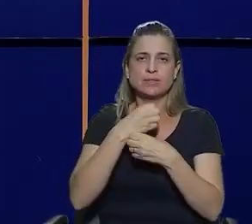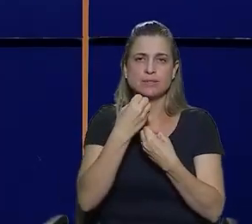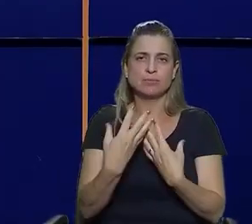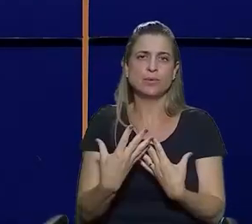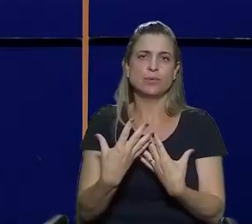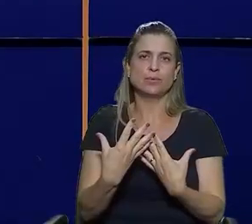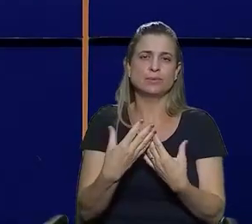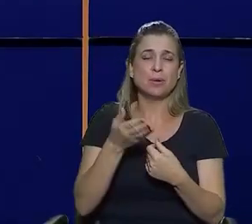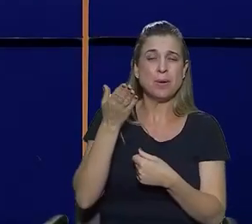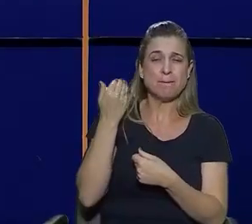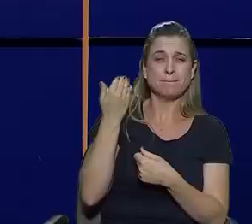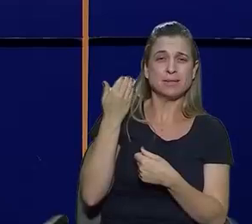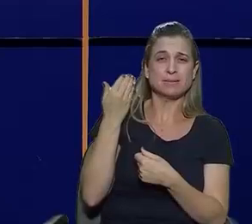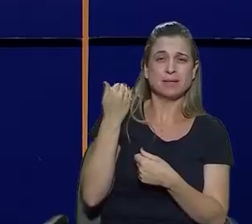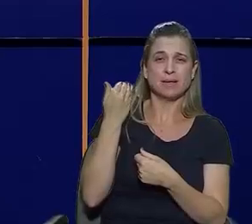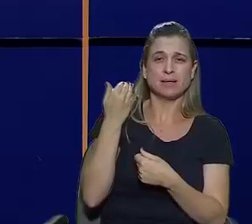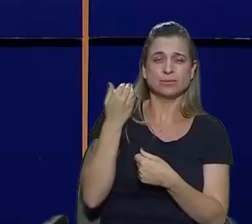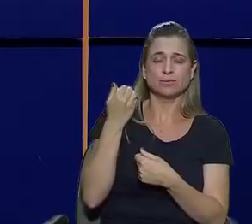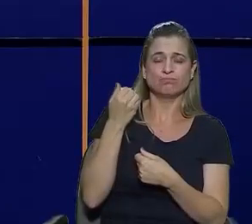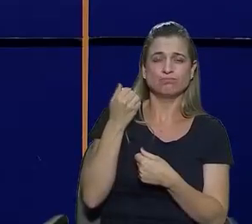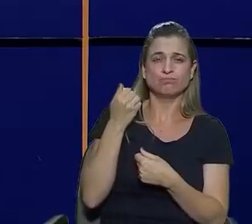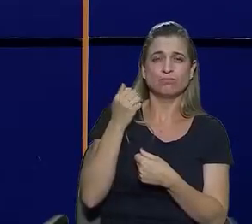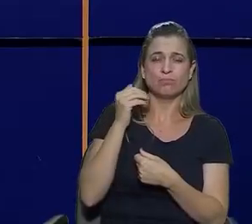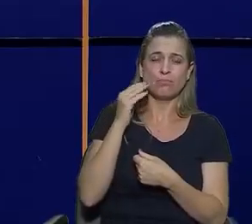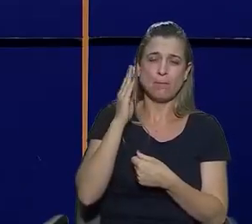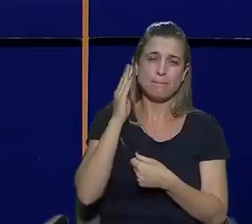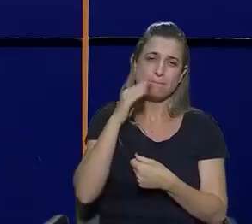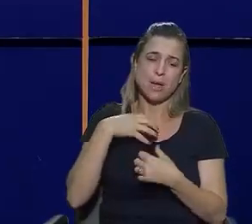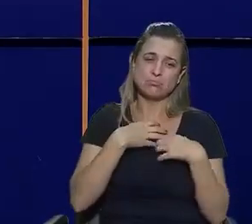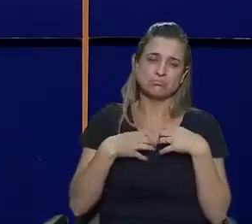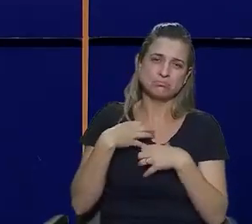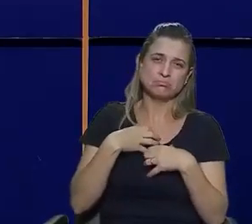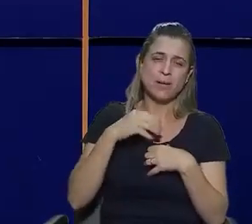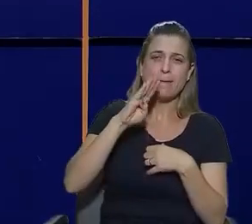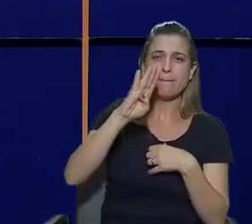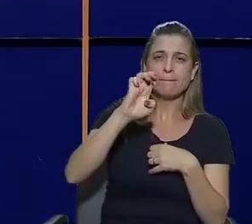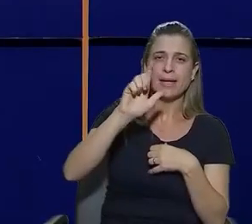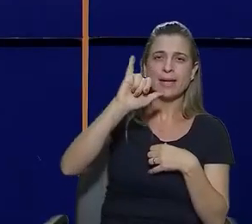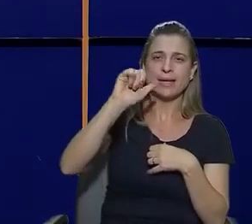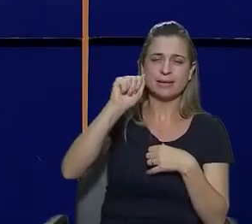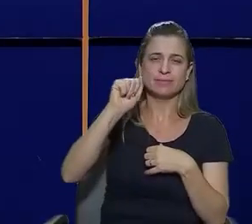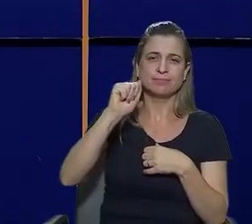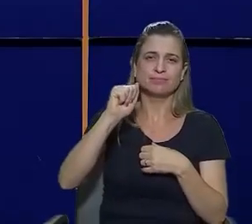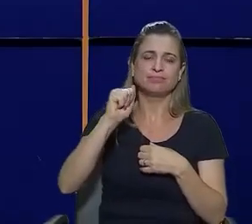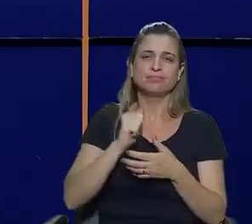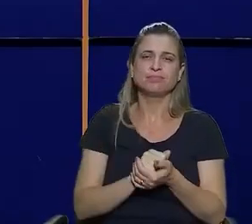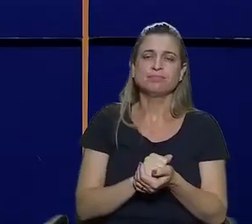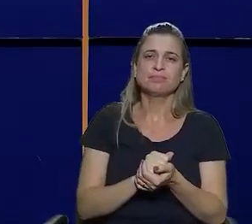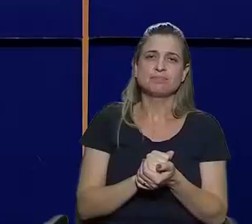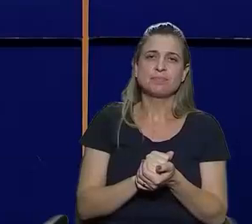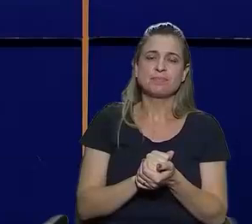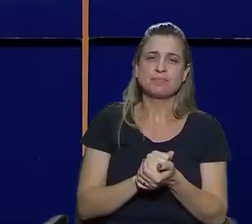mais bélica. Eu tenho tentado me segurar. Não tem sido fácil, tá? Não tem sido fácil. Os últimos